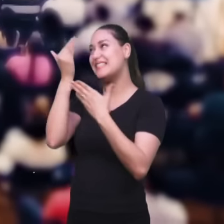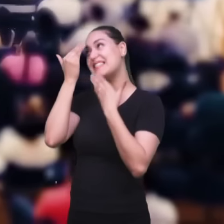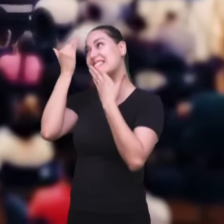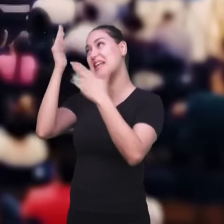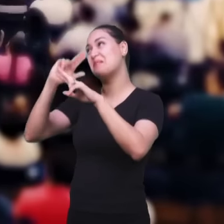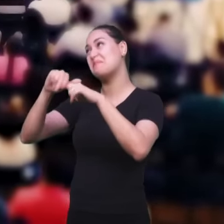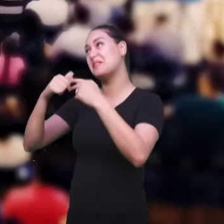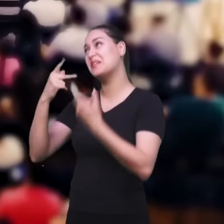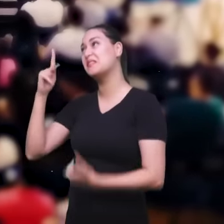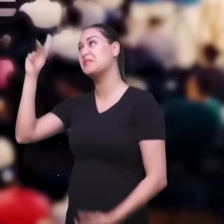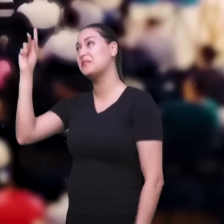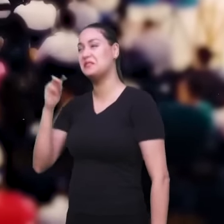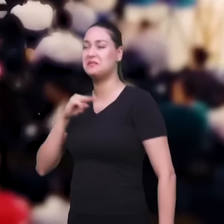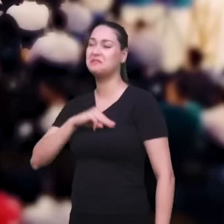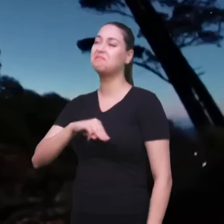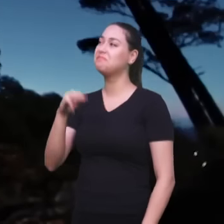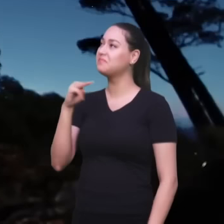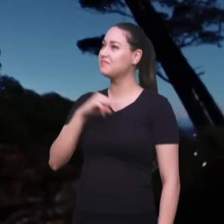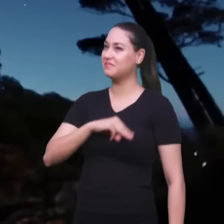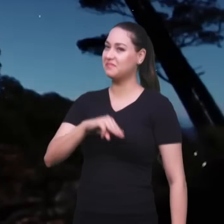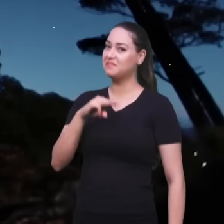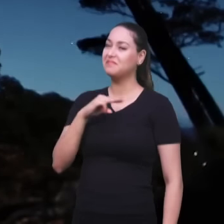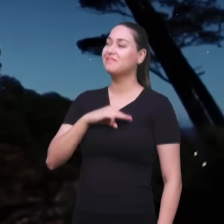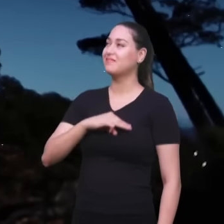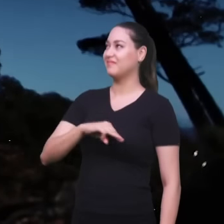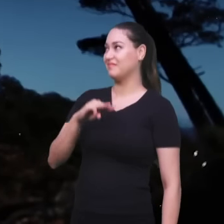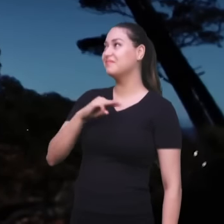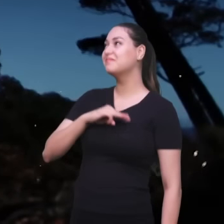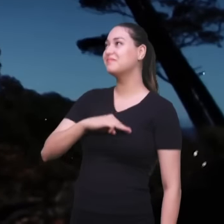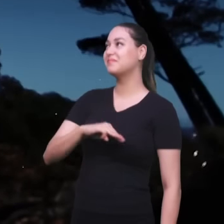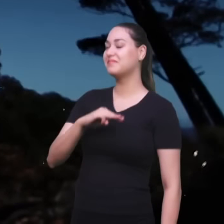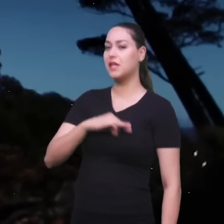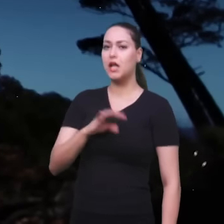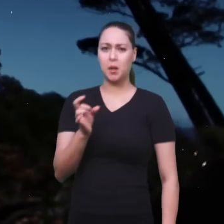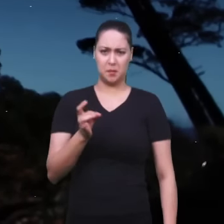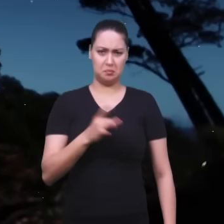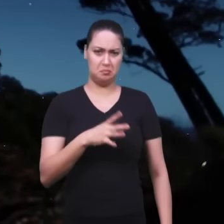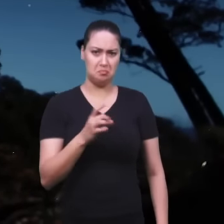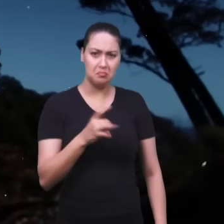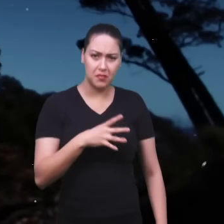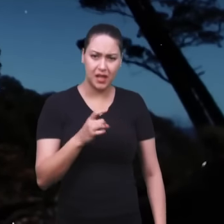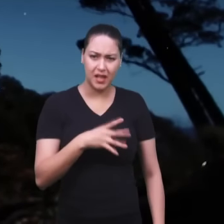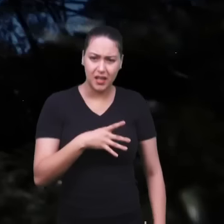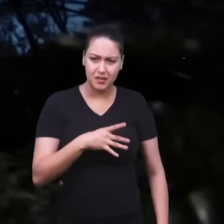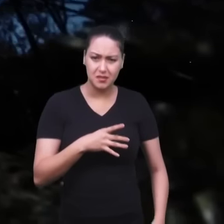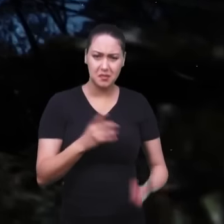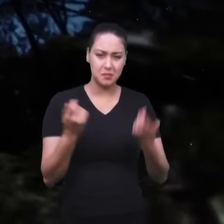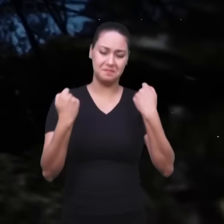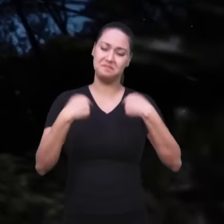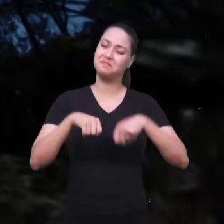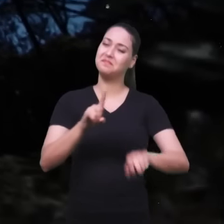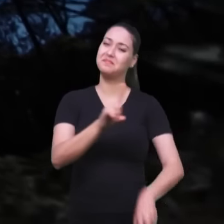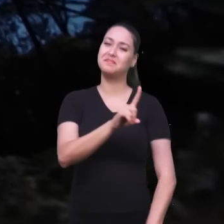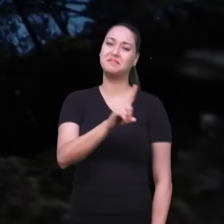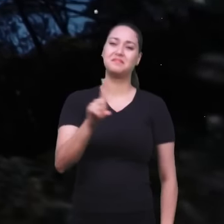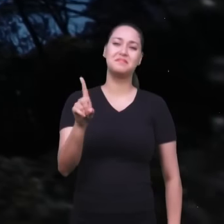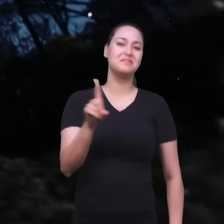Pelas suas misericordias Não